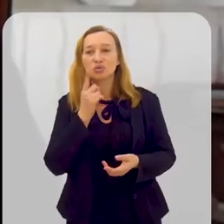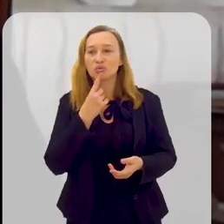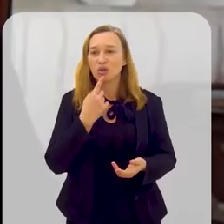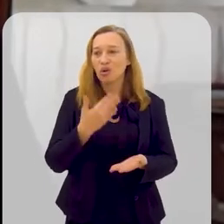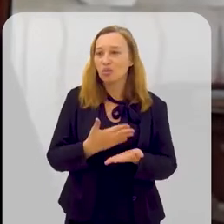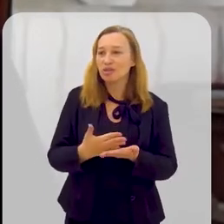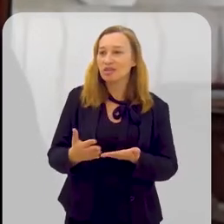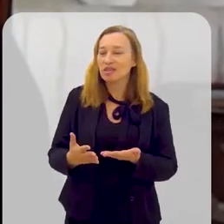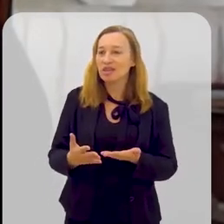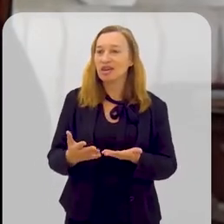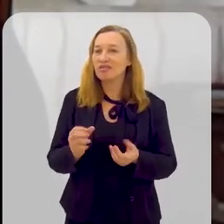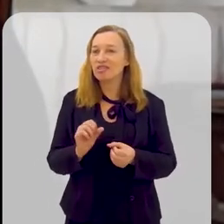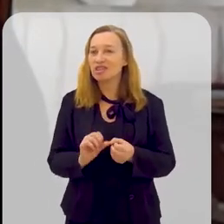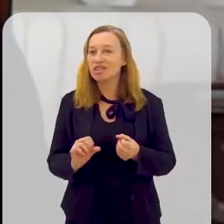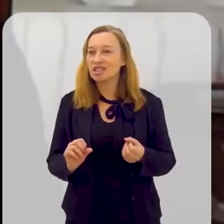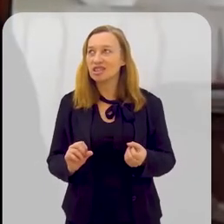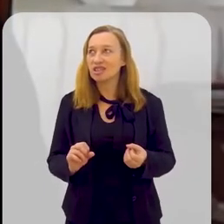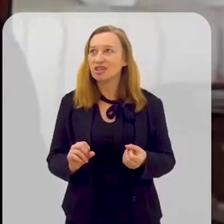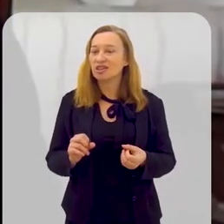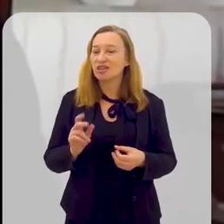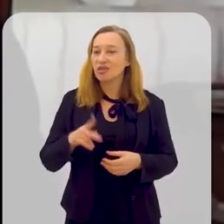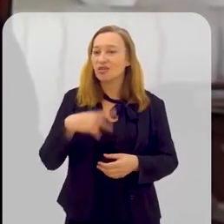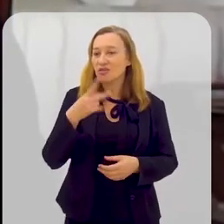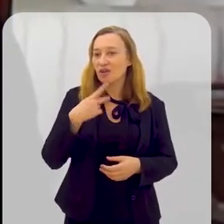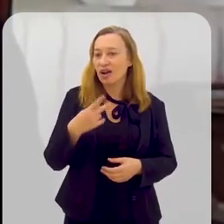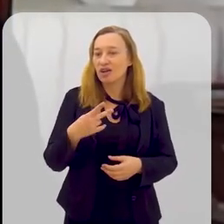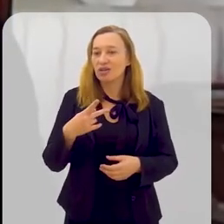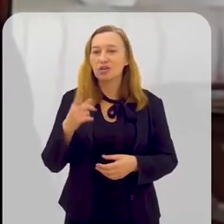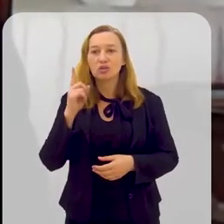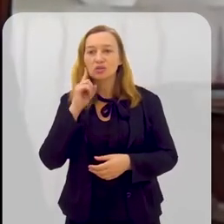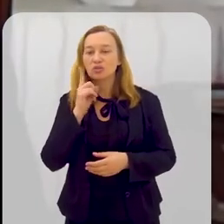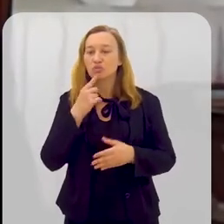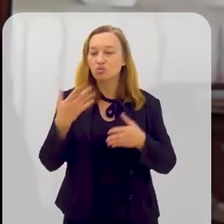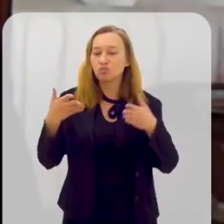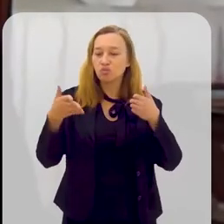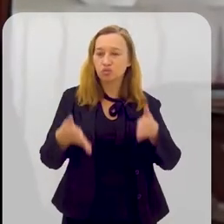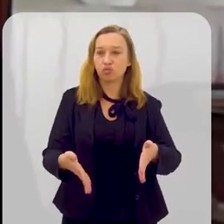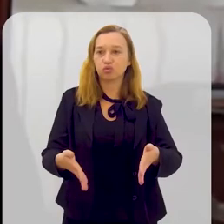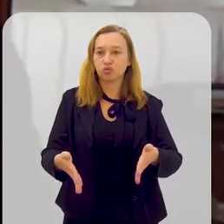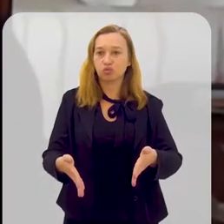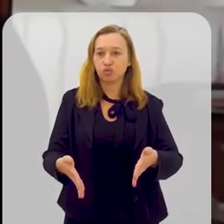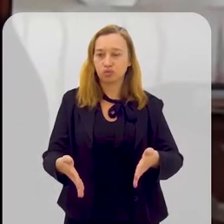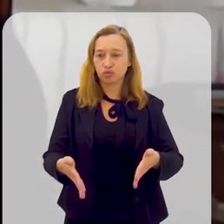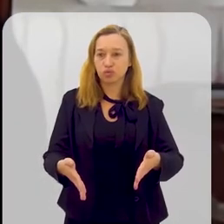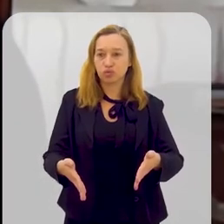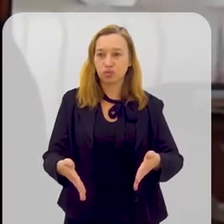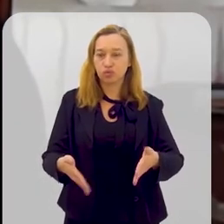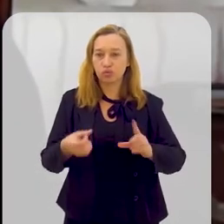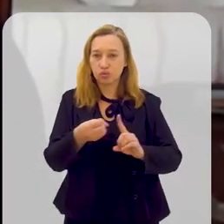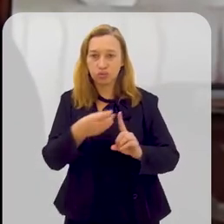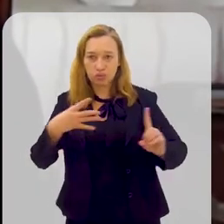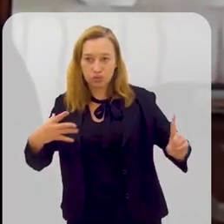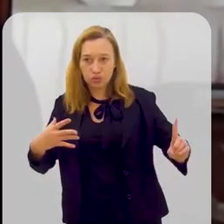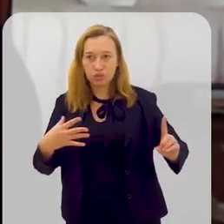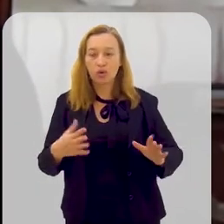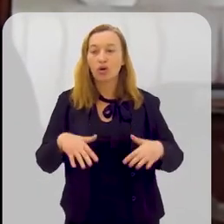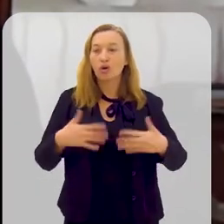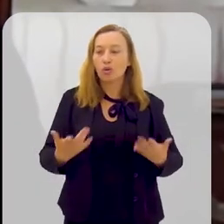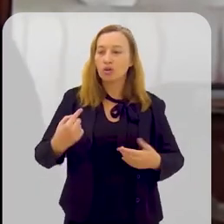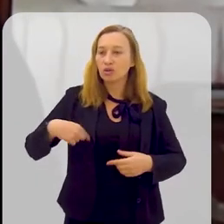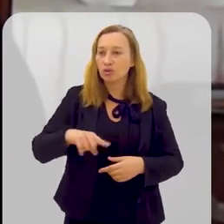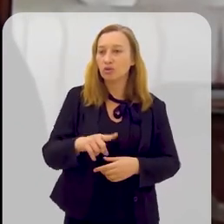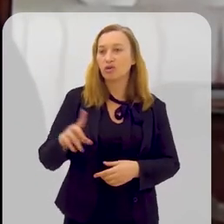sobre surdez eu comecei a realizar o que eu chamo surdez em Foco uma atividade de extensão